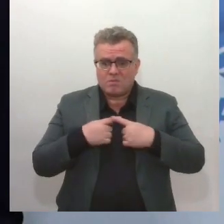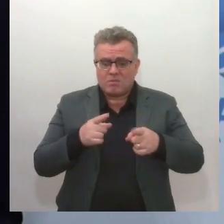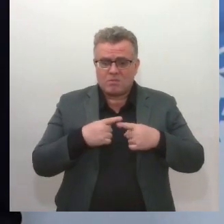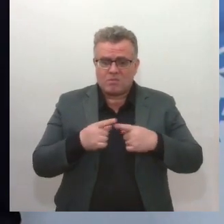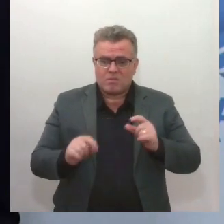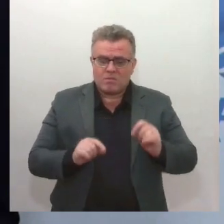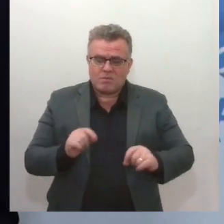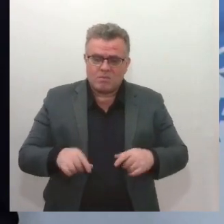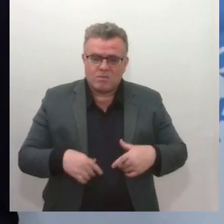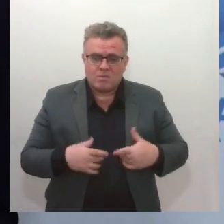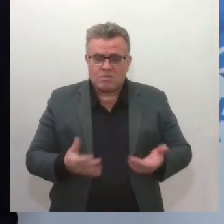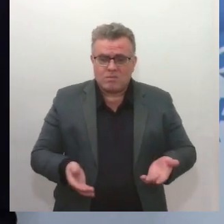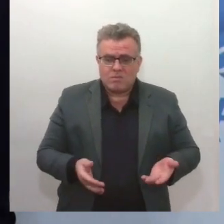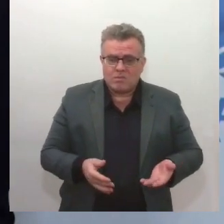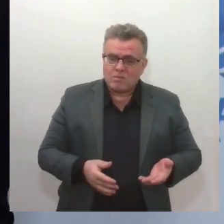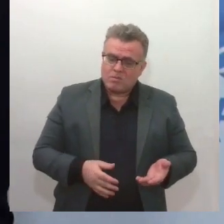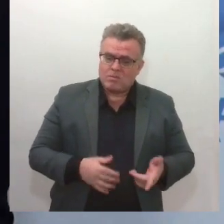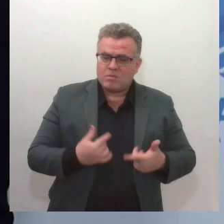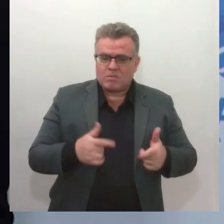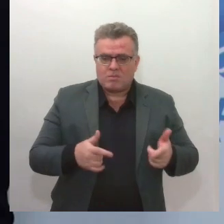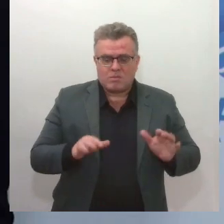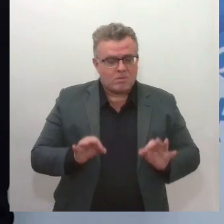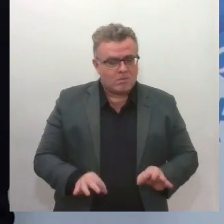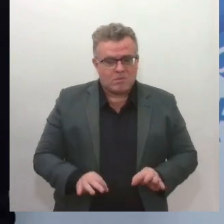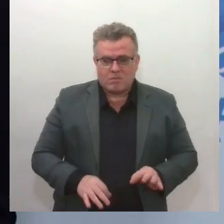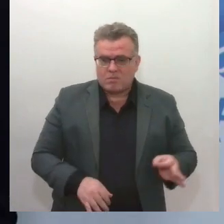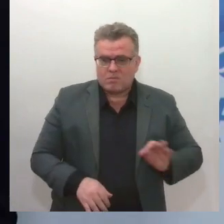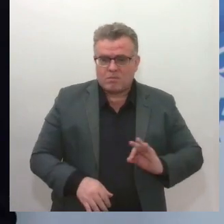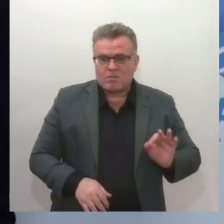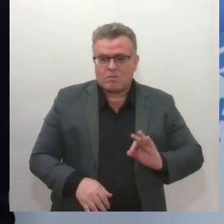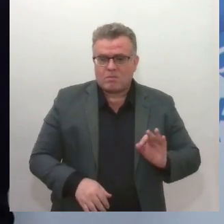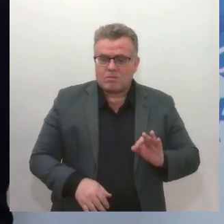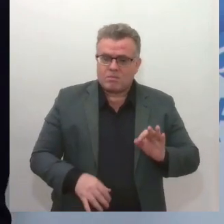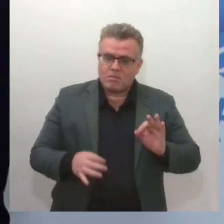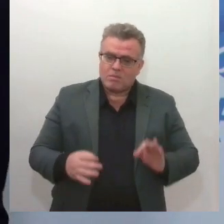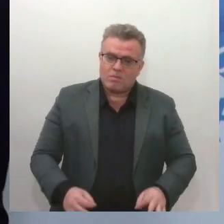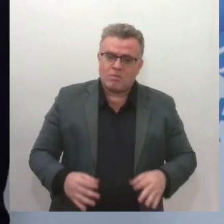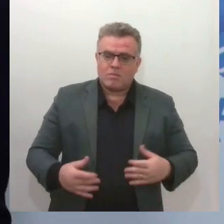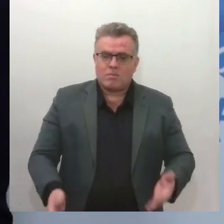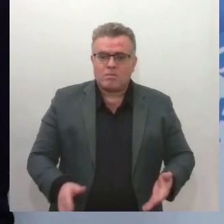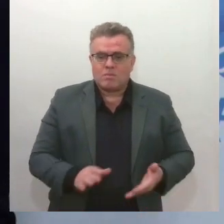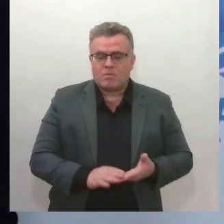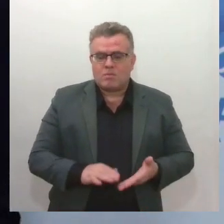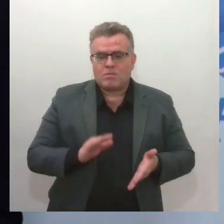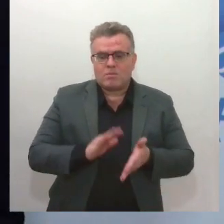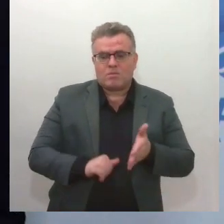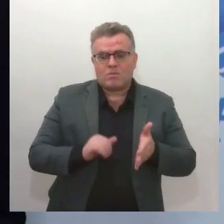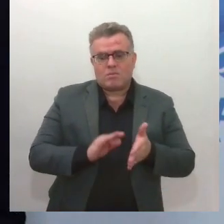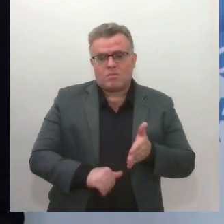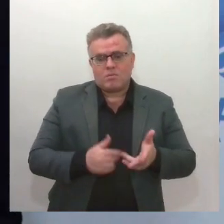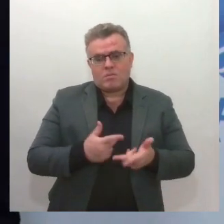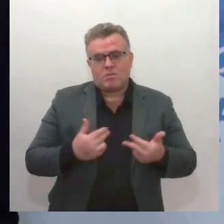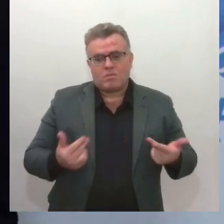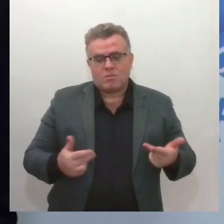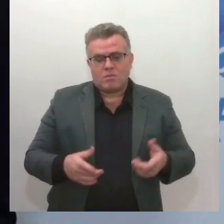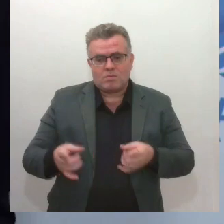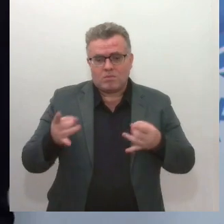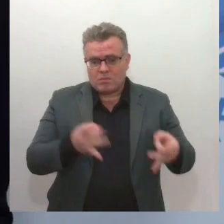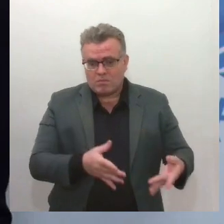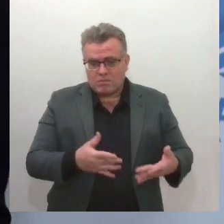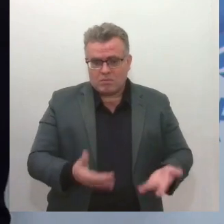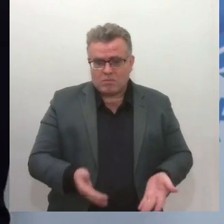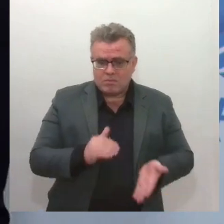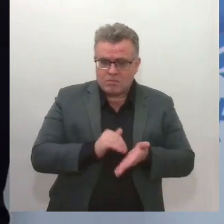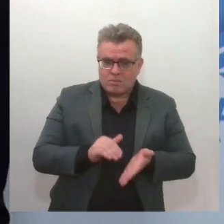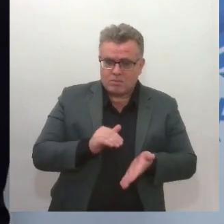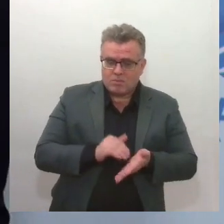não está ocorrendo essa coleta de forma regular, estão descartando em qualquer lugar. E o prefeito interino foi secretário do meio ambiente, então deveria